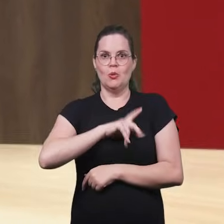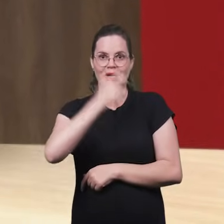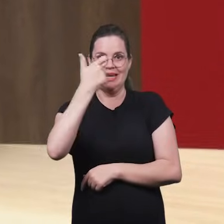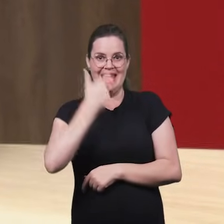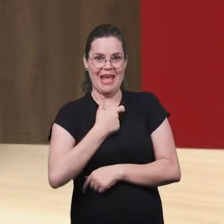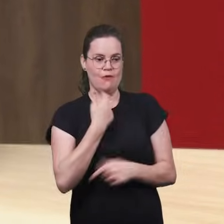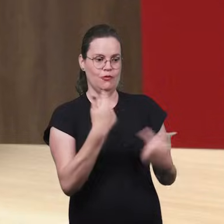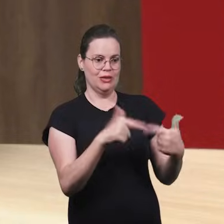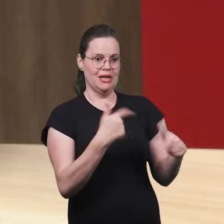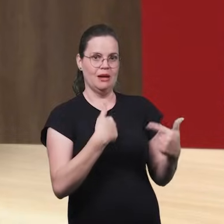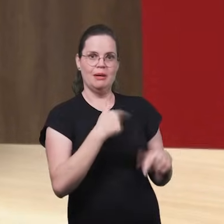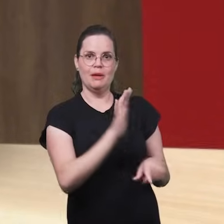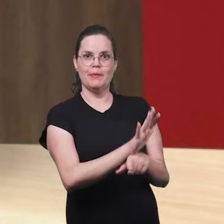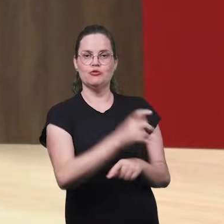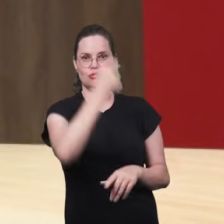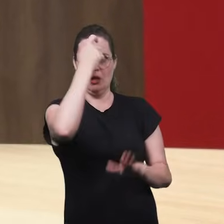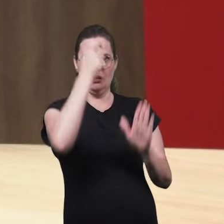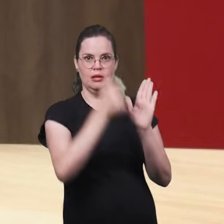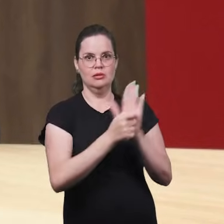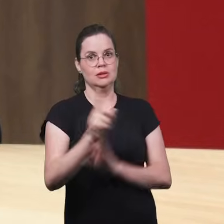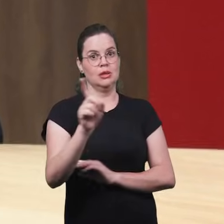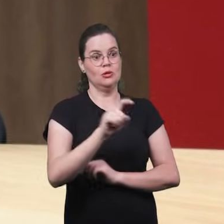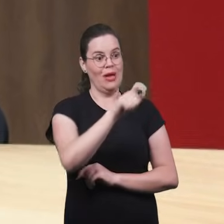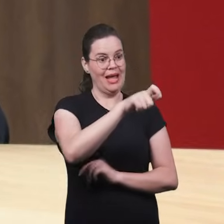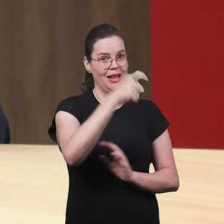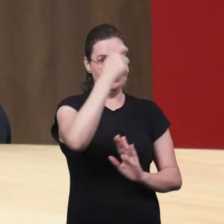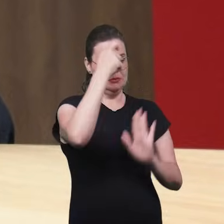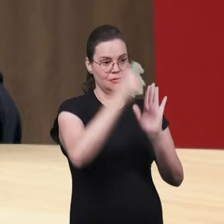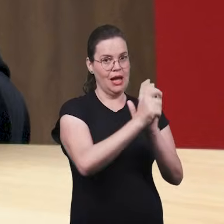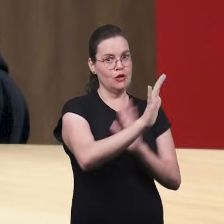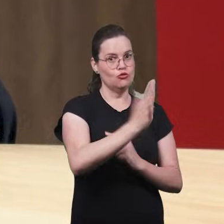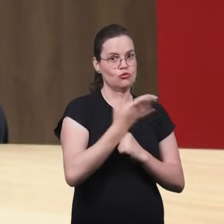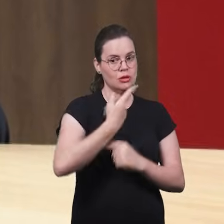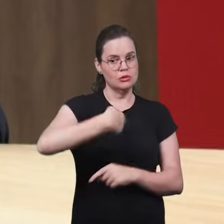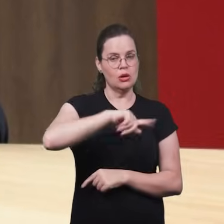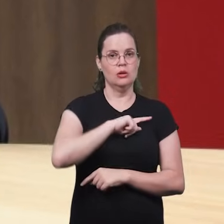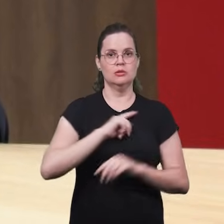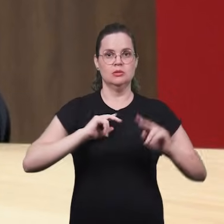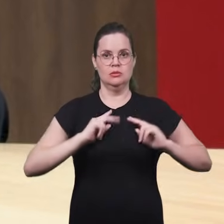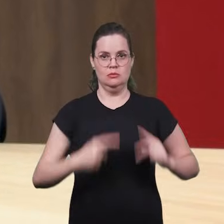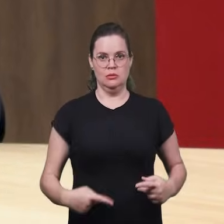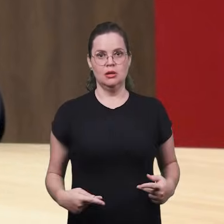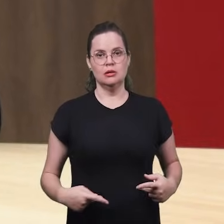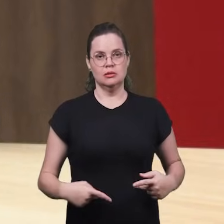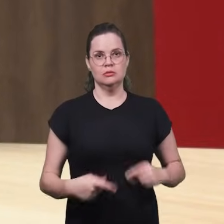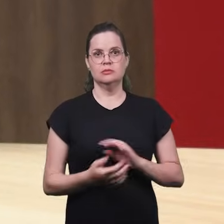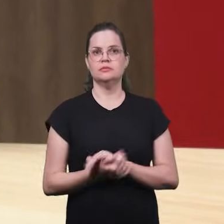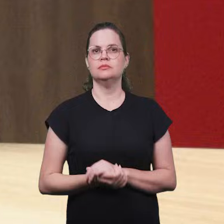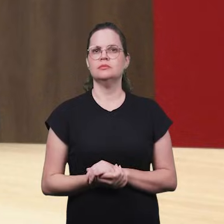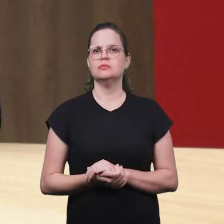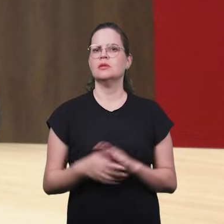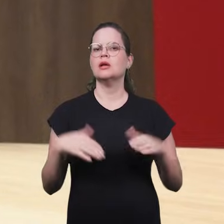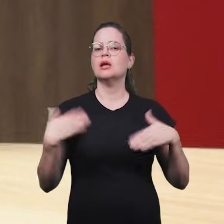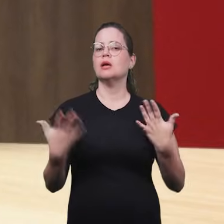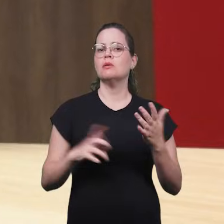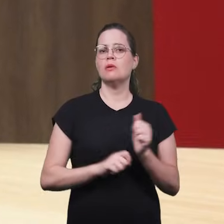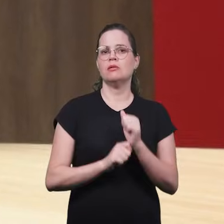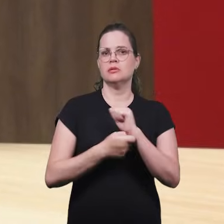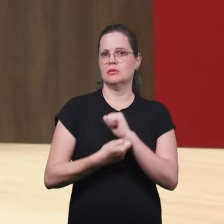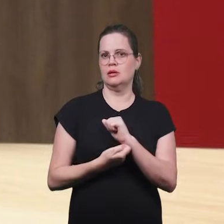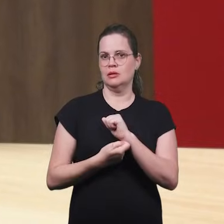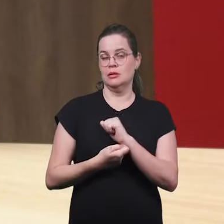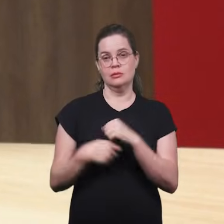nós vamos trabalhar para a inteligência artificial, ela trabalha para nós, ela nos ajuda. Então é isso. Agora, onde é que está o